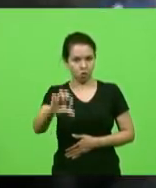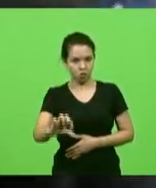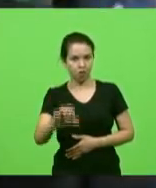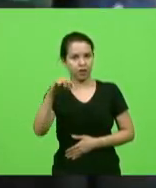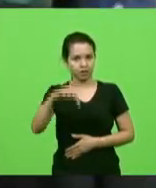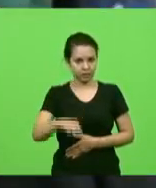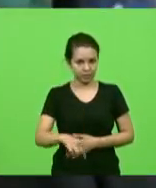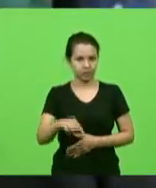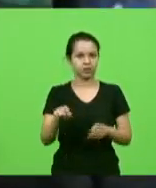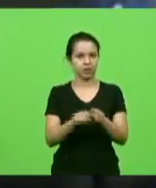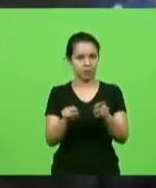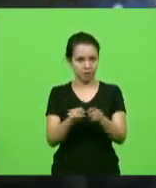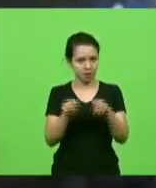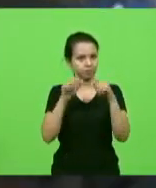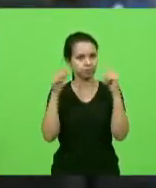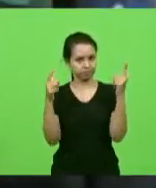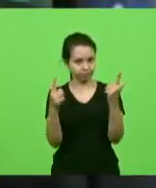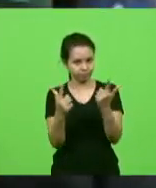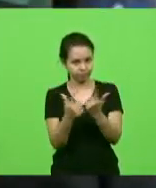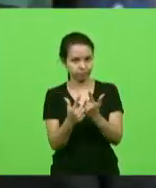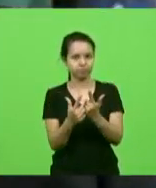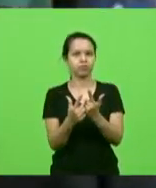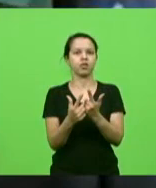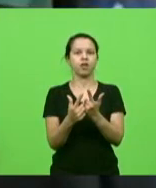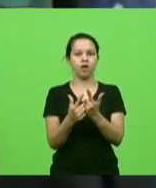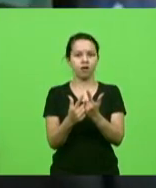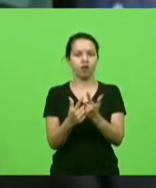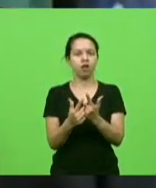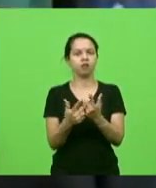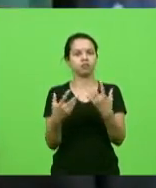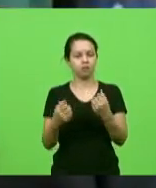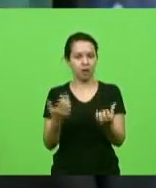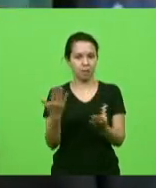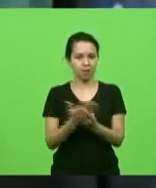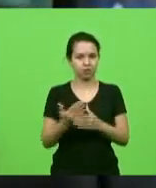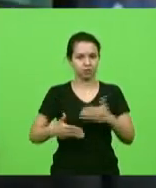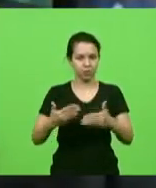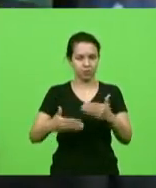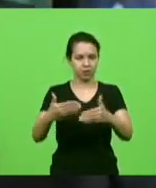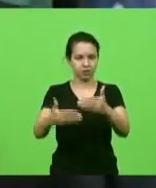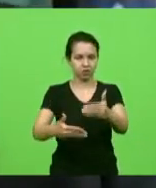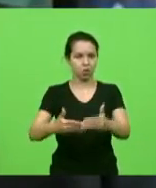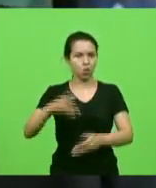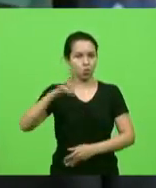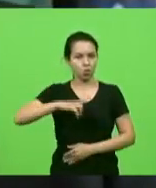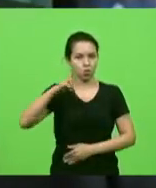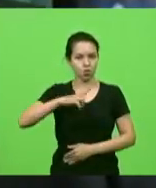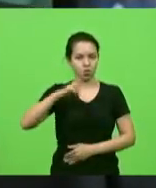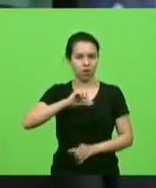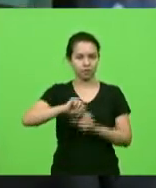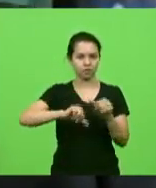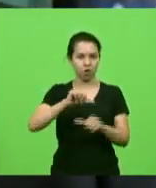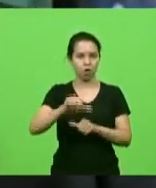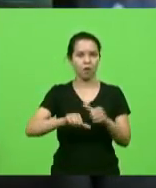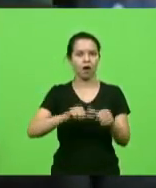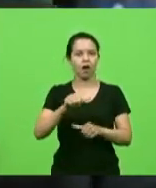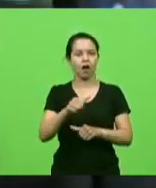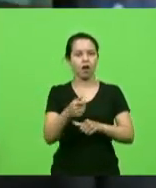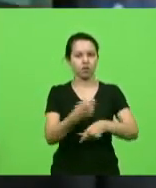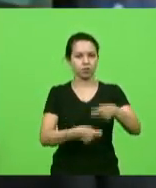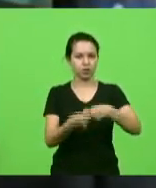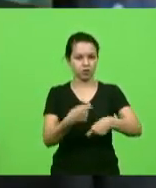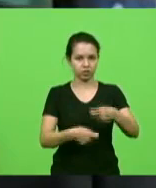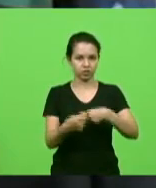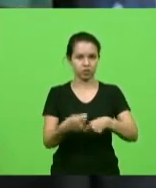nesta casa Legislativa apontou para a tramitação em regime de urgência a denominada reforma administrativa que foi